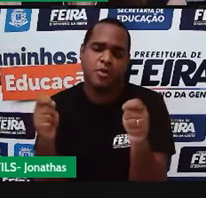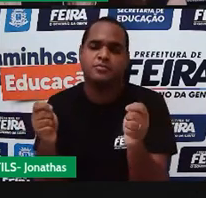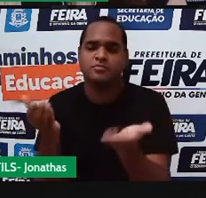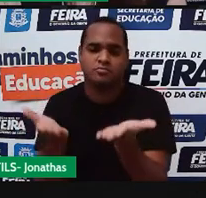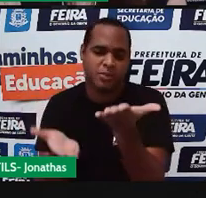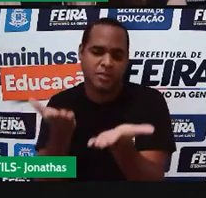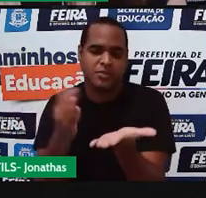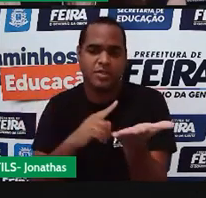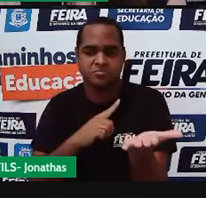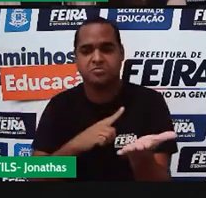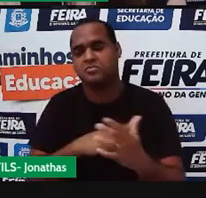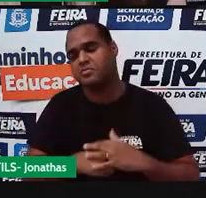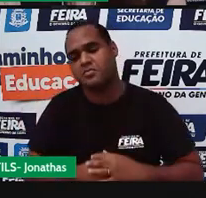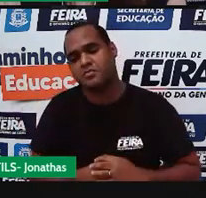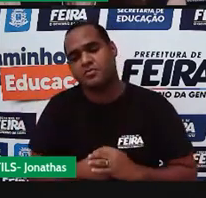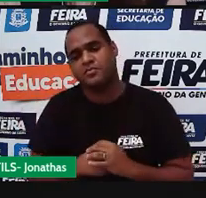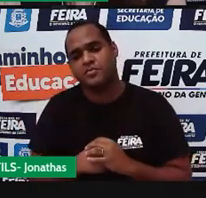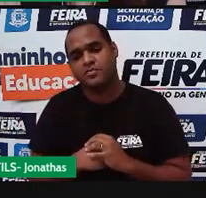do planeta